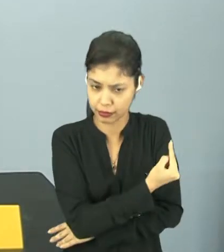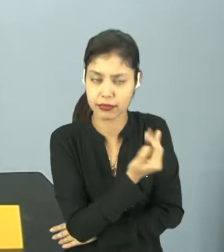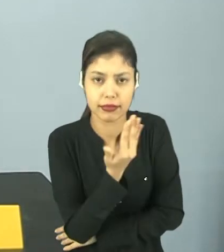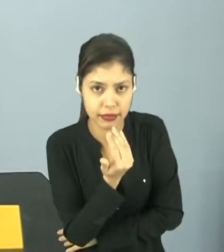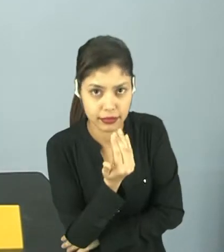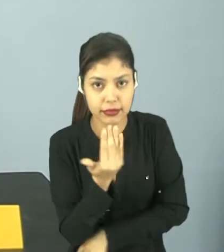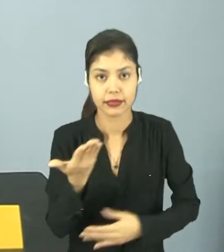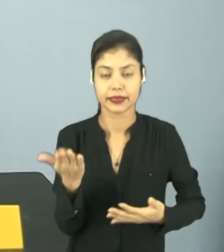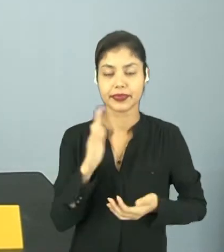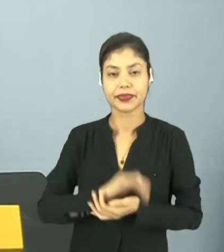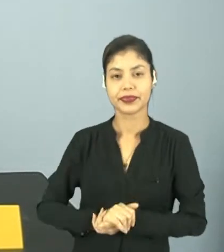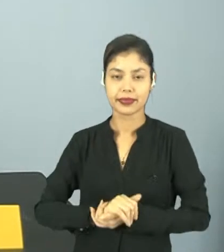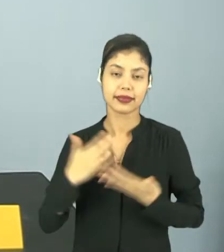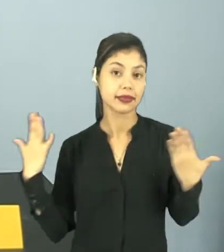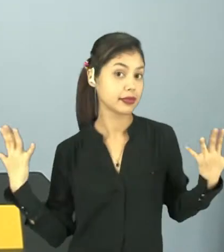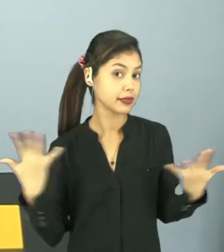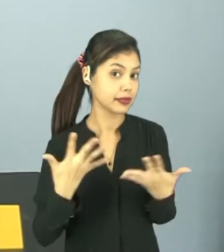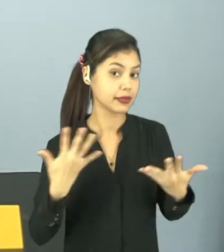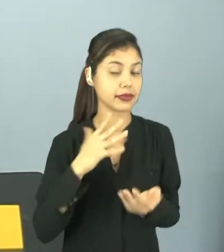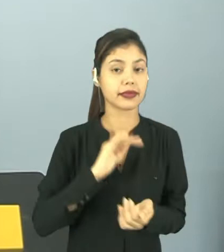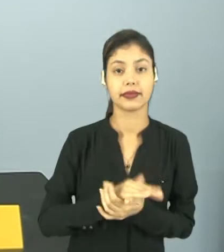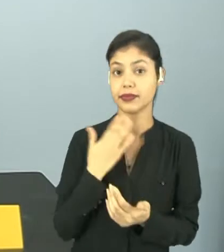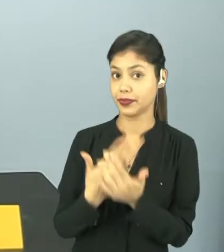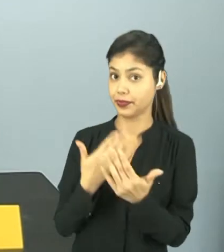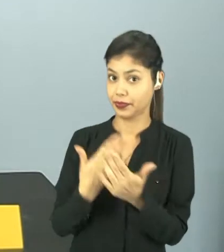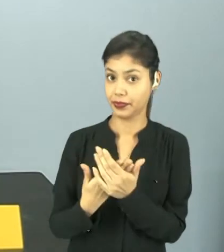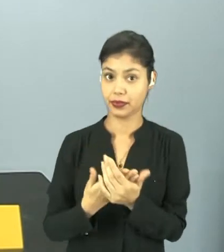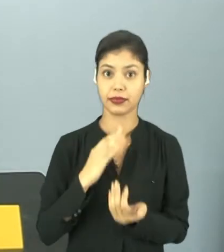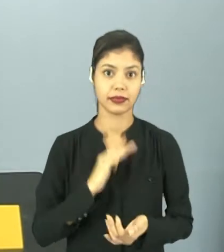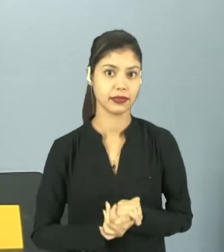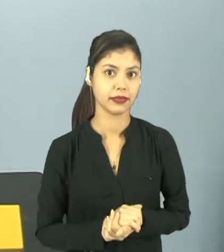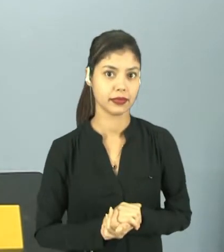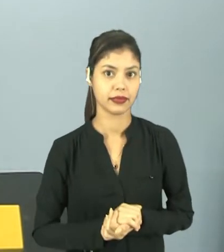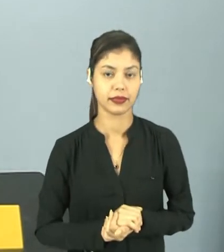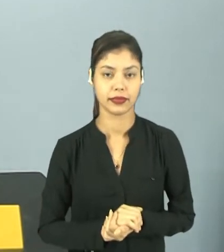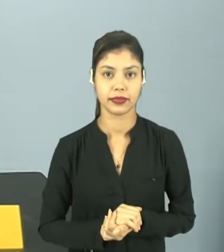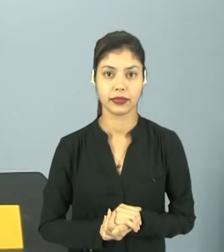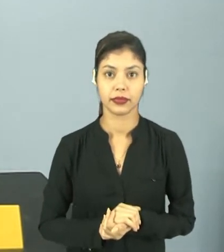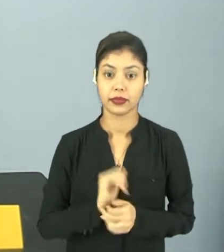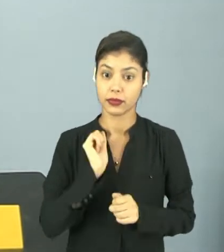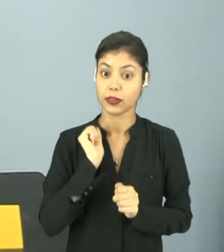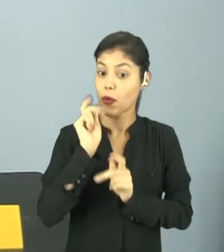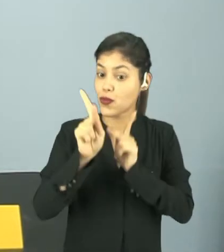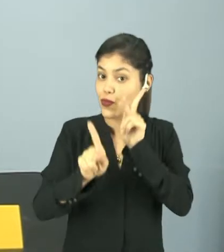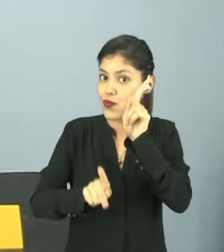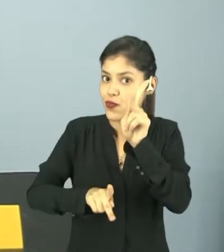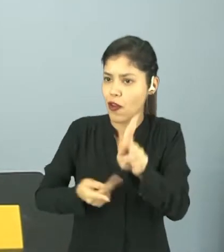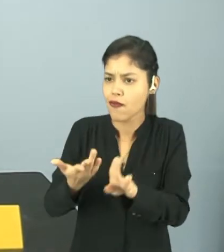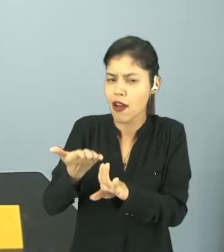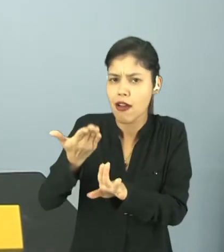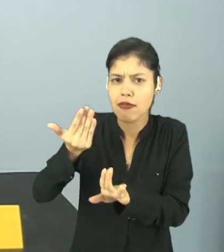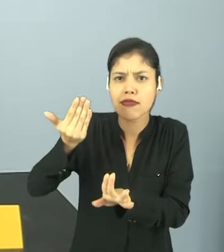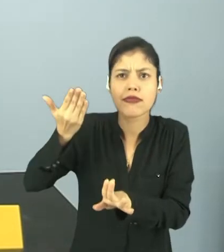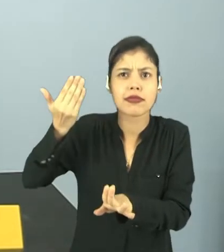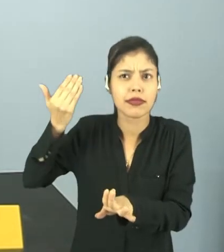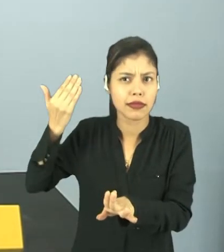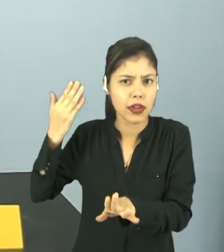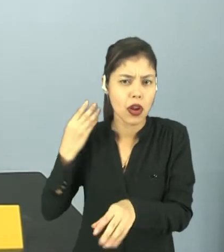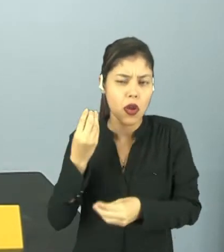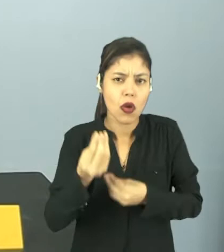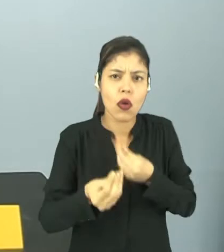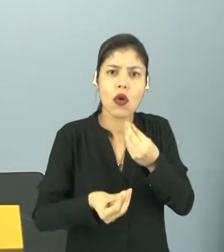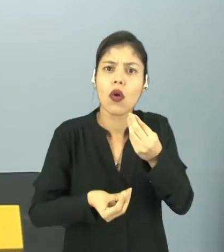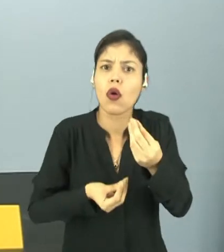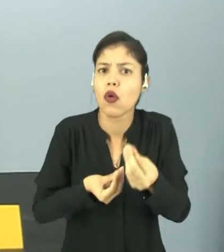alimentação. Agora, nós vamos estudar sobre os povos antigos, como que era